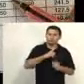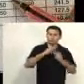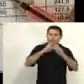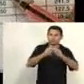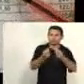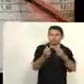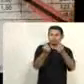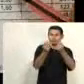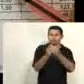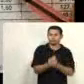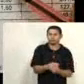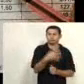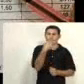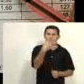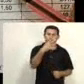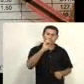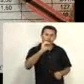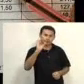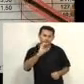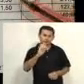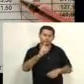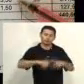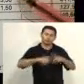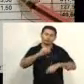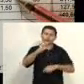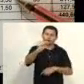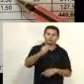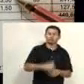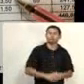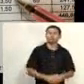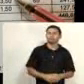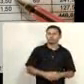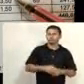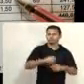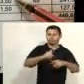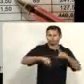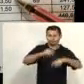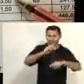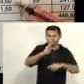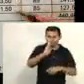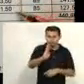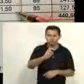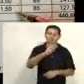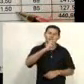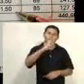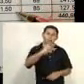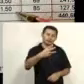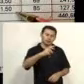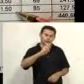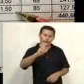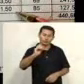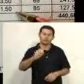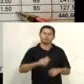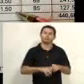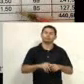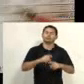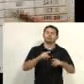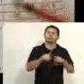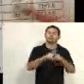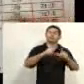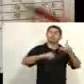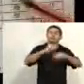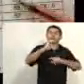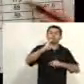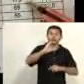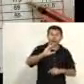respectivos preços. 40 centavos o produto A, o produto B 3,50 e 1,50 o produto C.